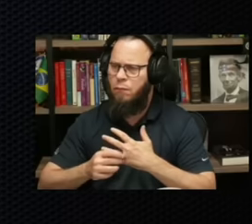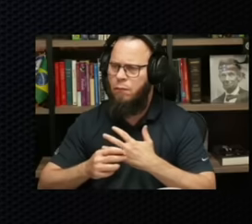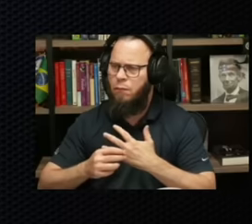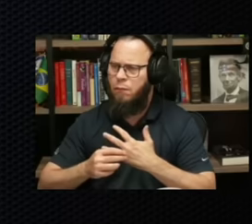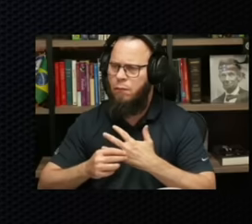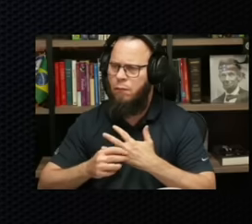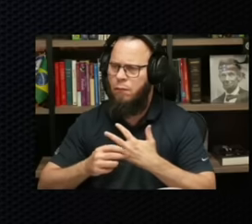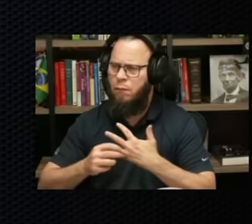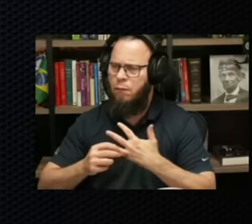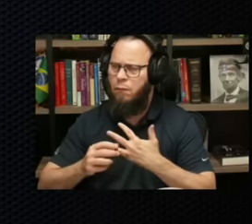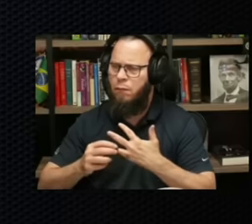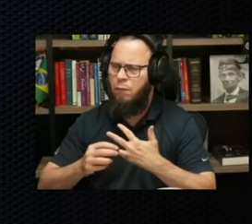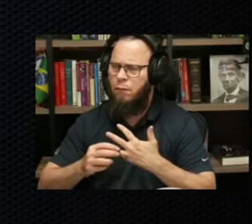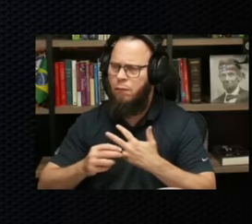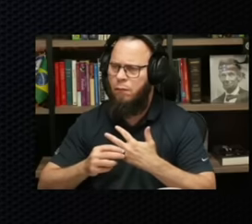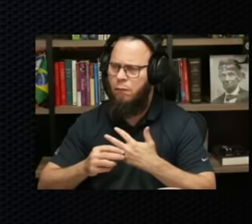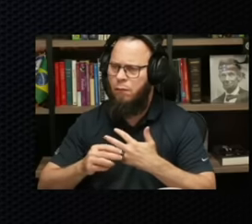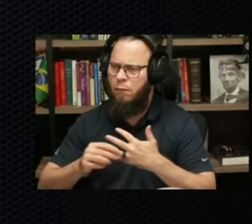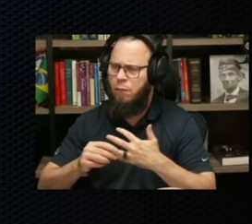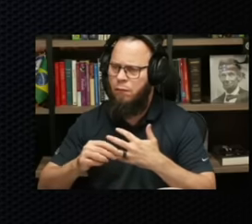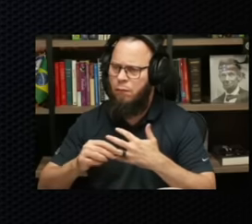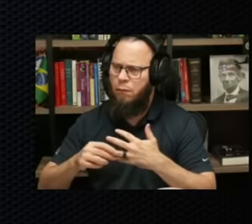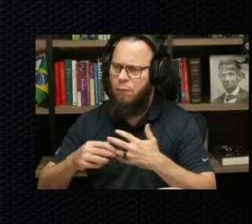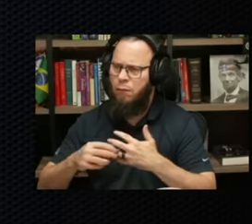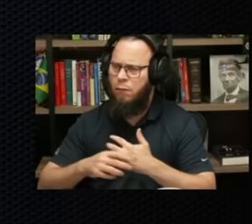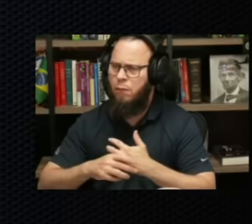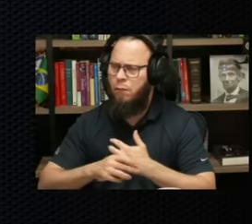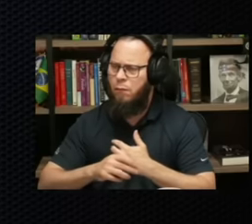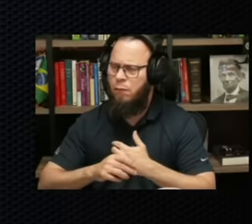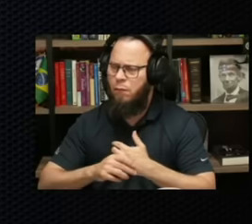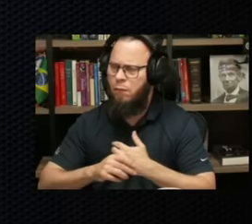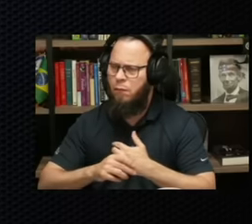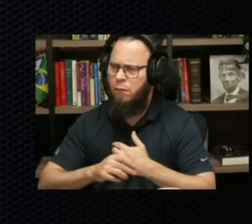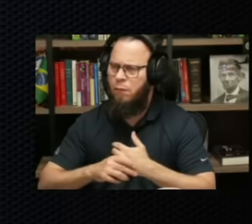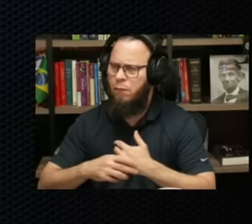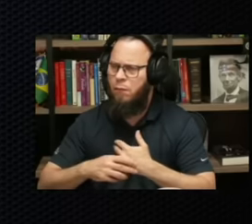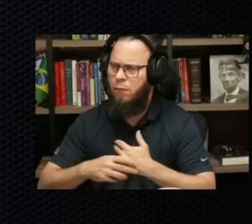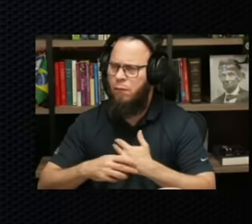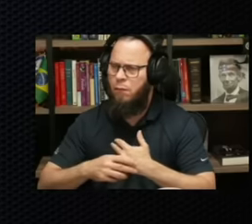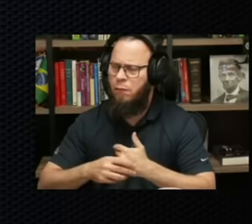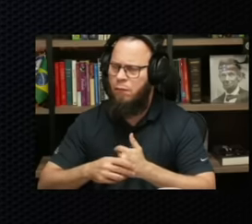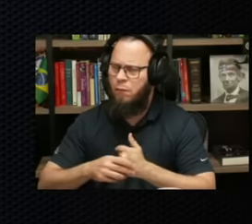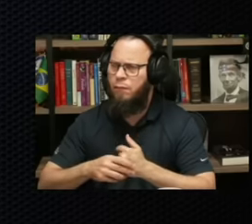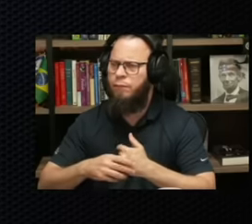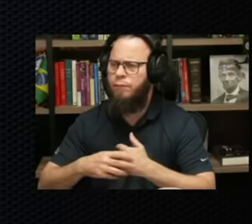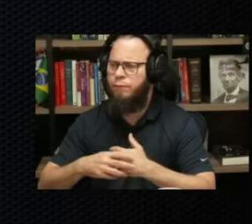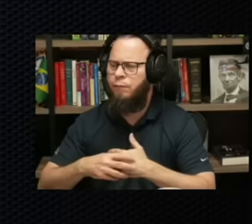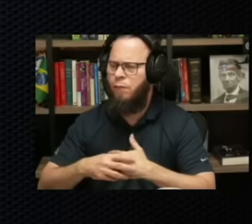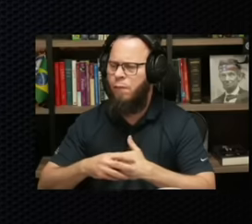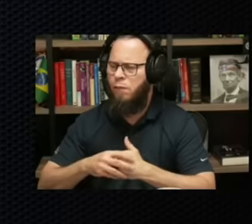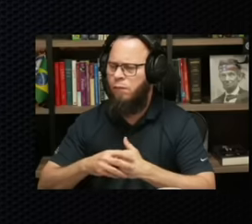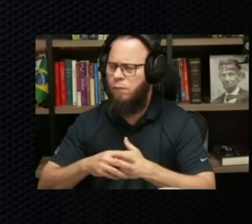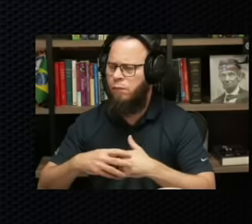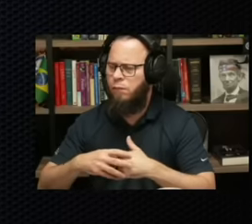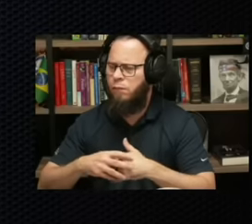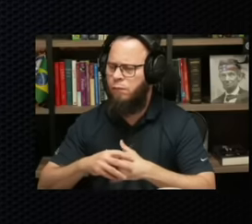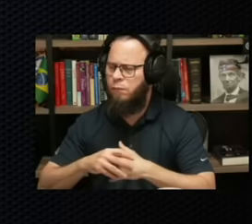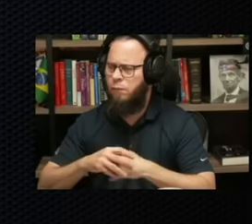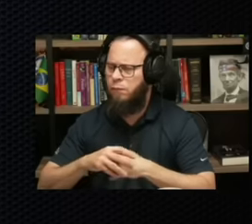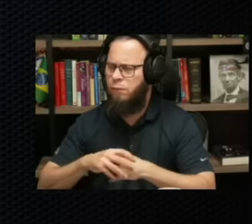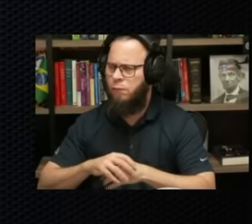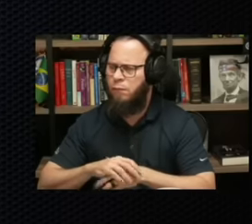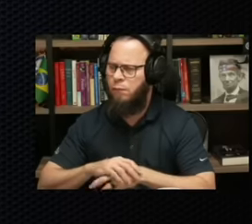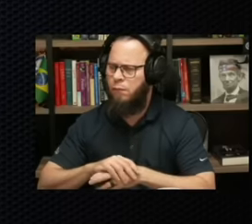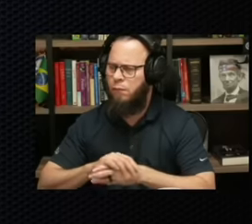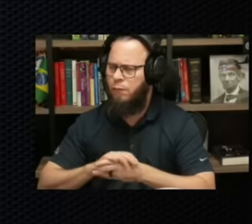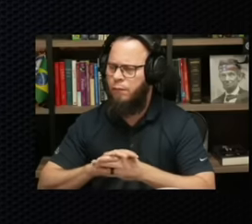quando se convida para discutir um assunto se manda antes o assunto detalhado pra gente saber o que vai discutir o Tarcísio